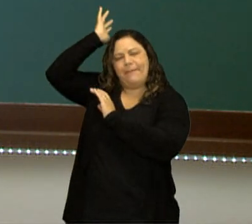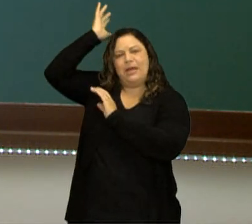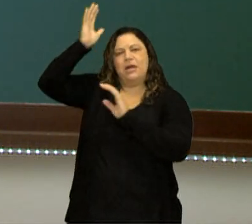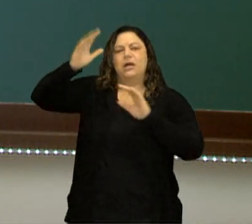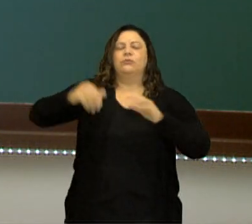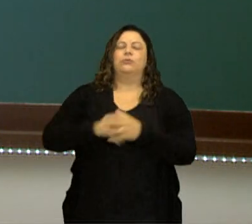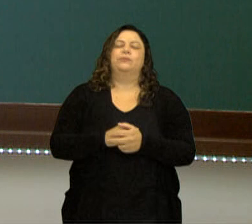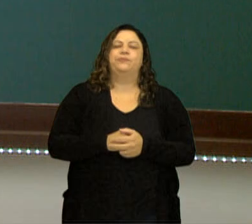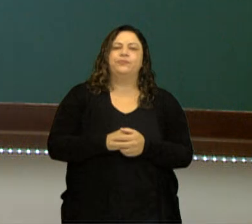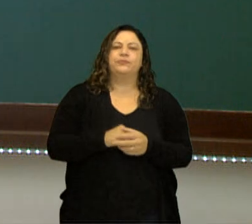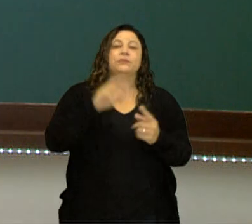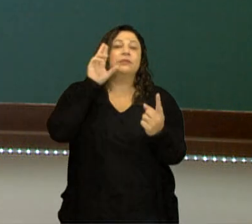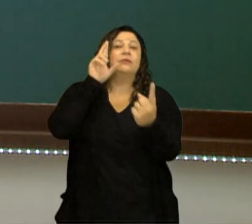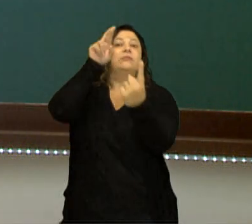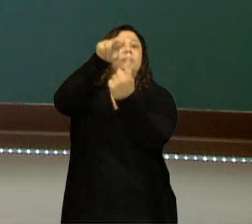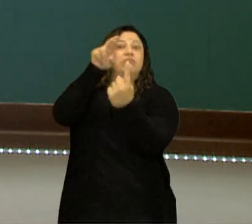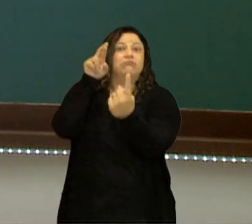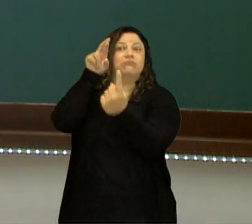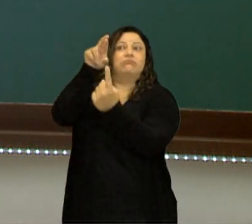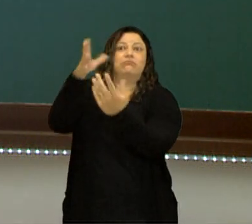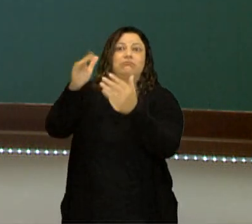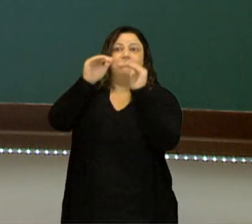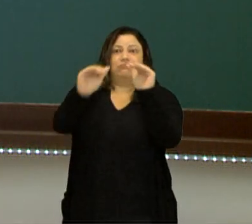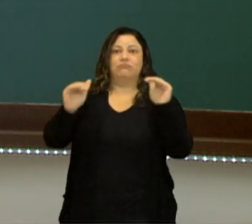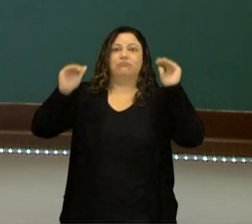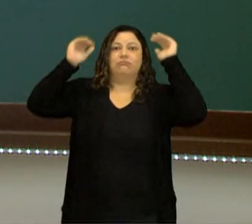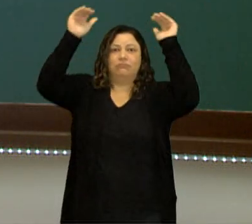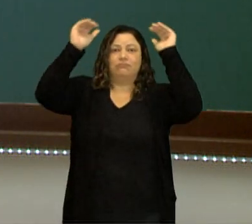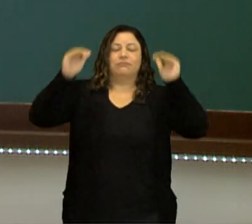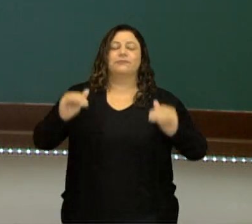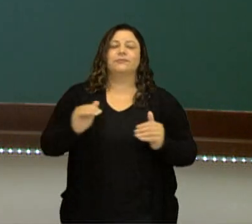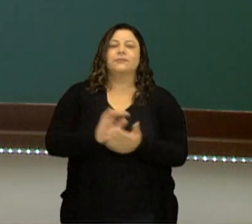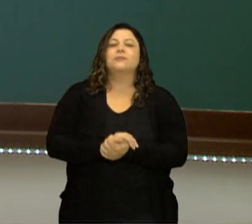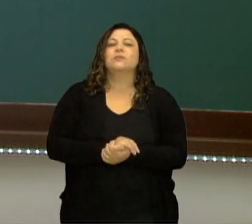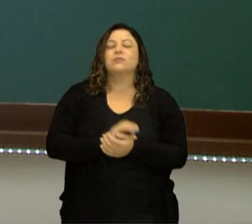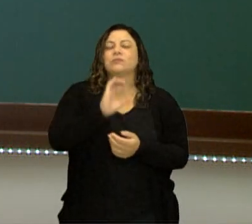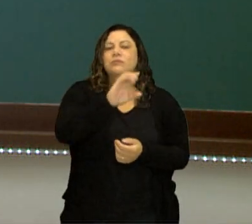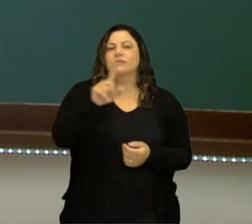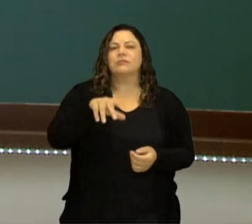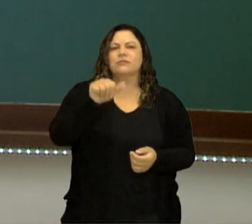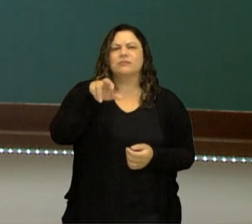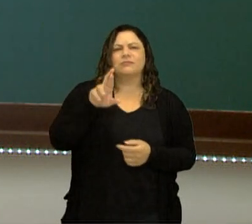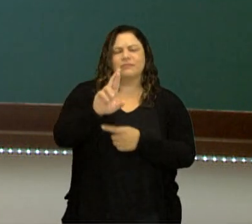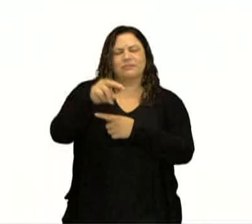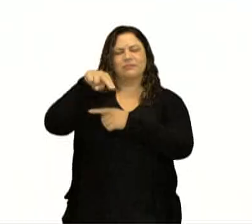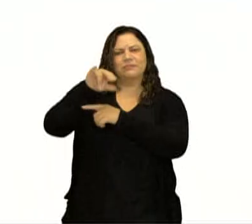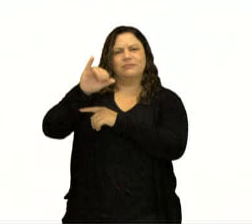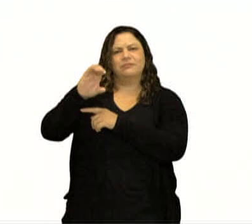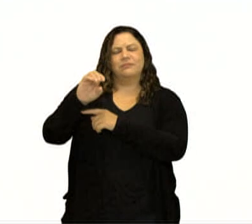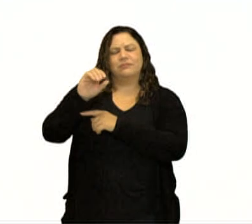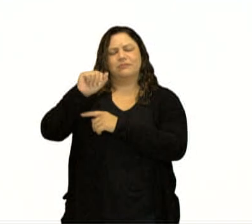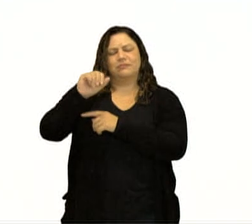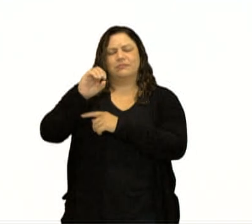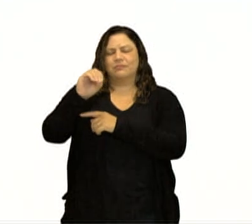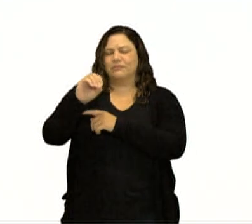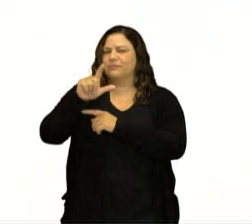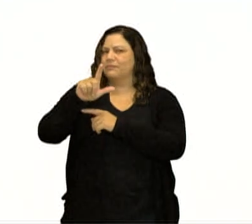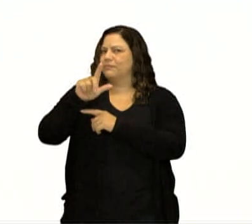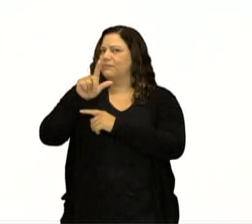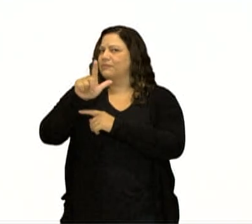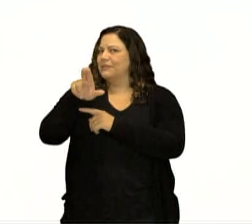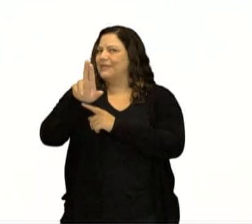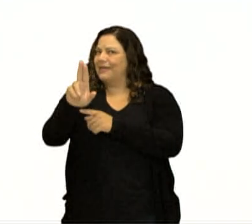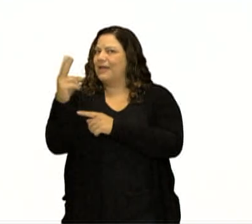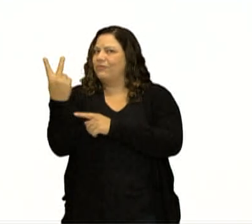a eles. Bom, o czar Nicolau II, ele governava com um poder autoritário e um